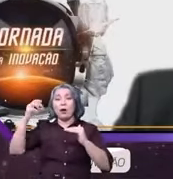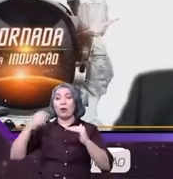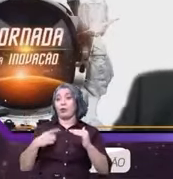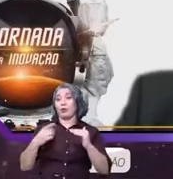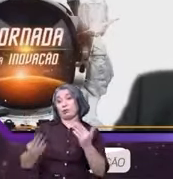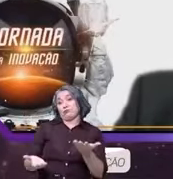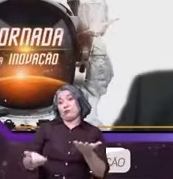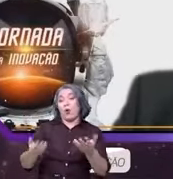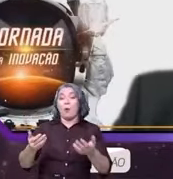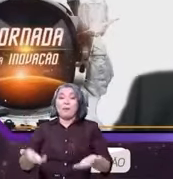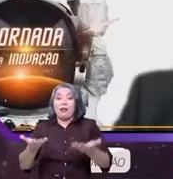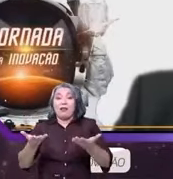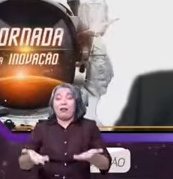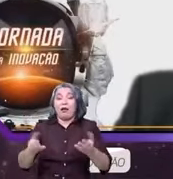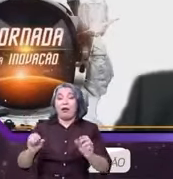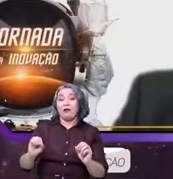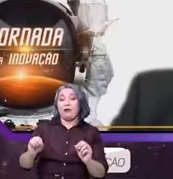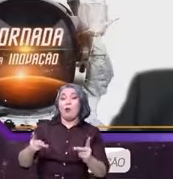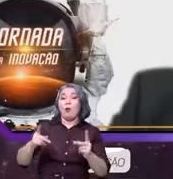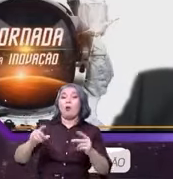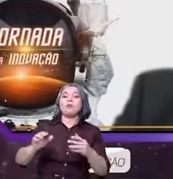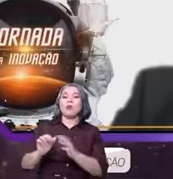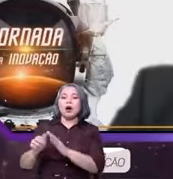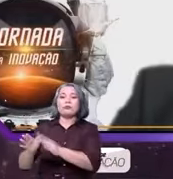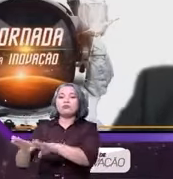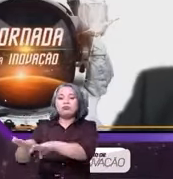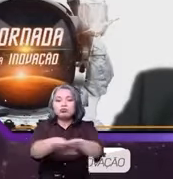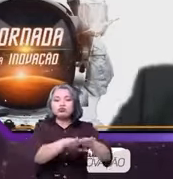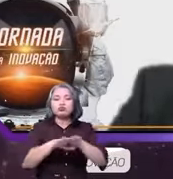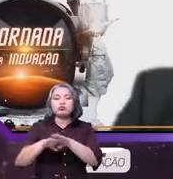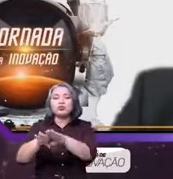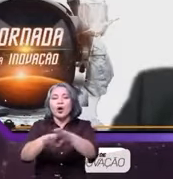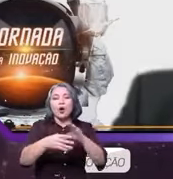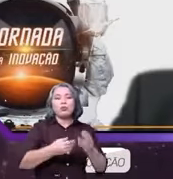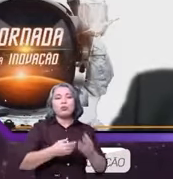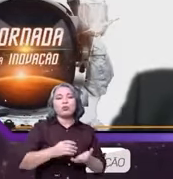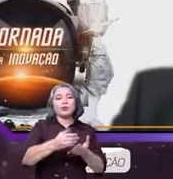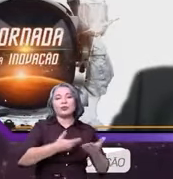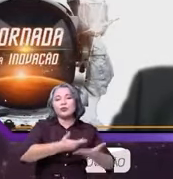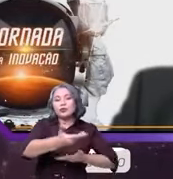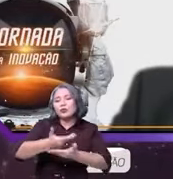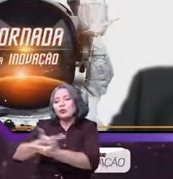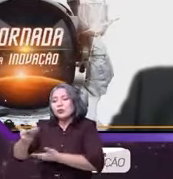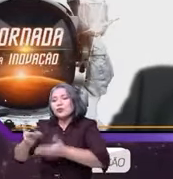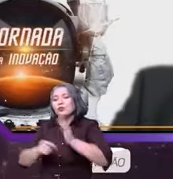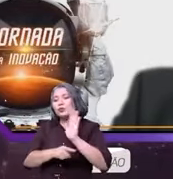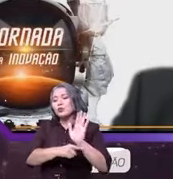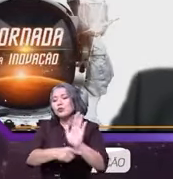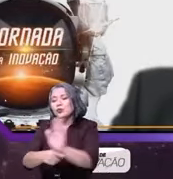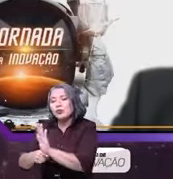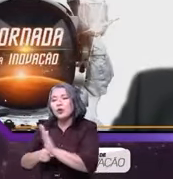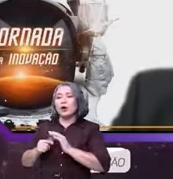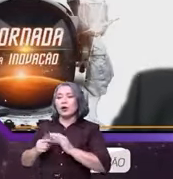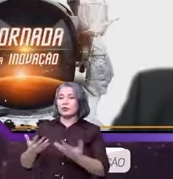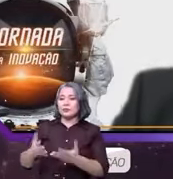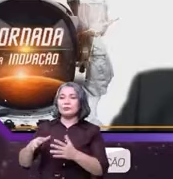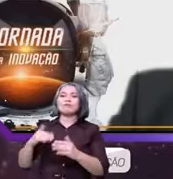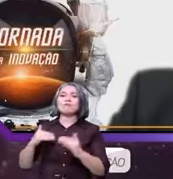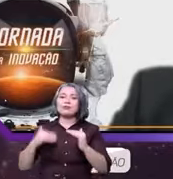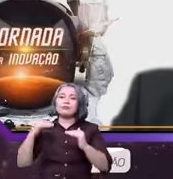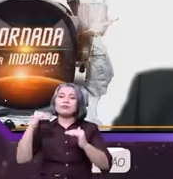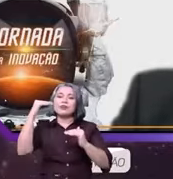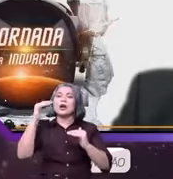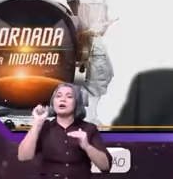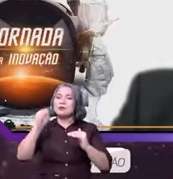mais leve, mas um trabalho, uma colaboração em conjunta, e isso favorece a modernização. Se eu posso trazer caso?